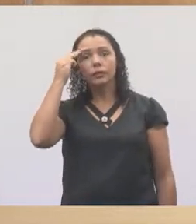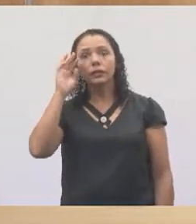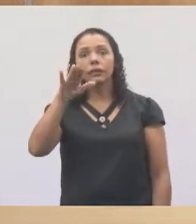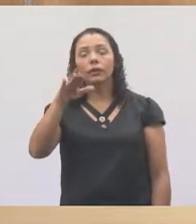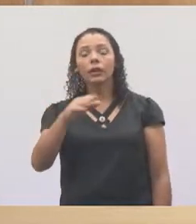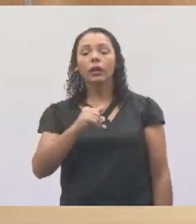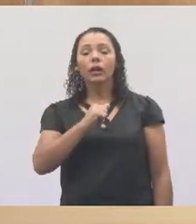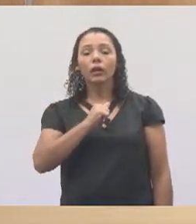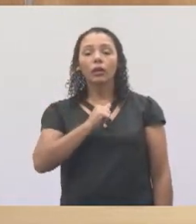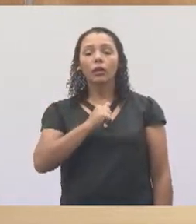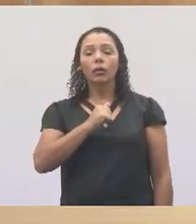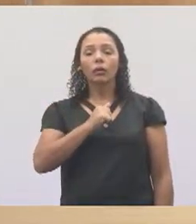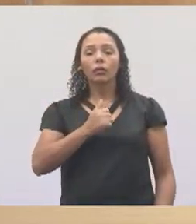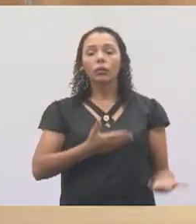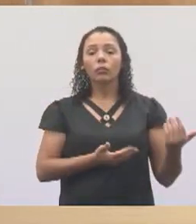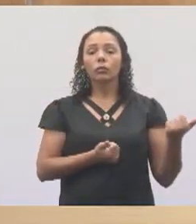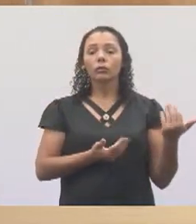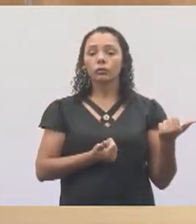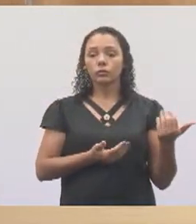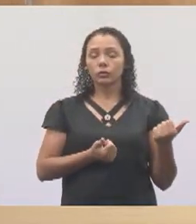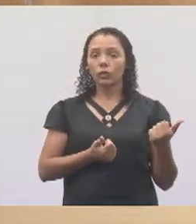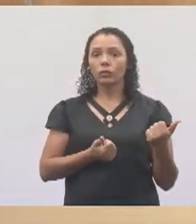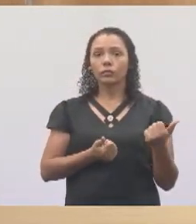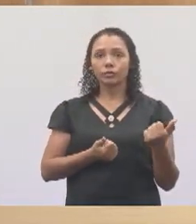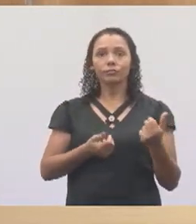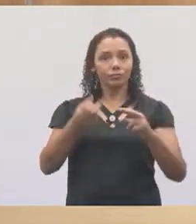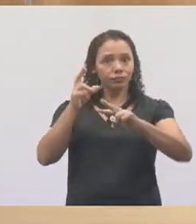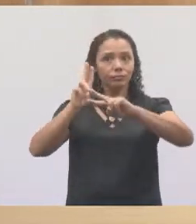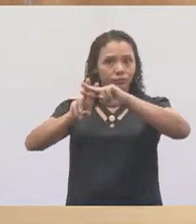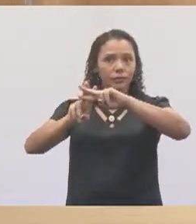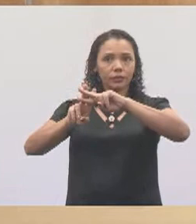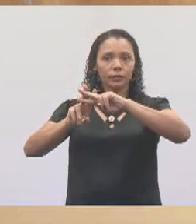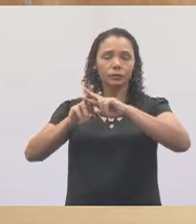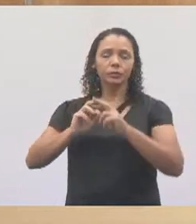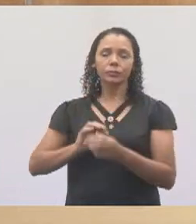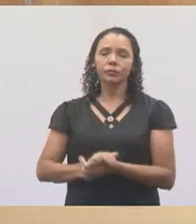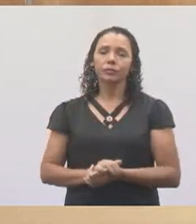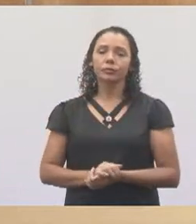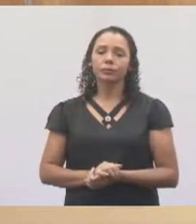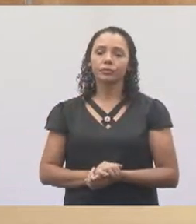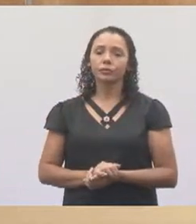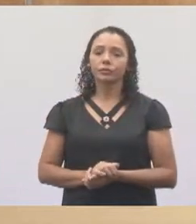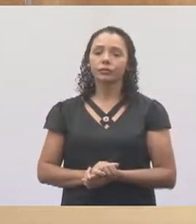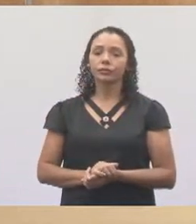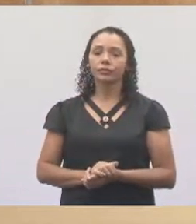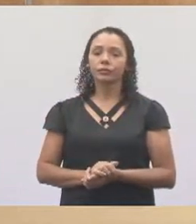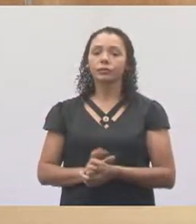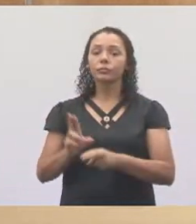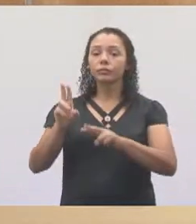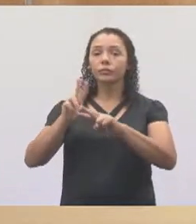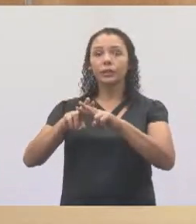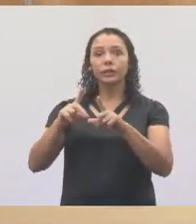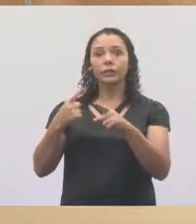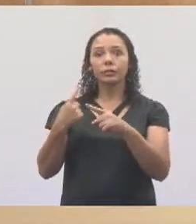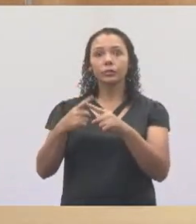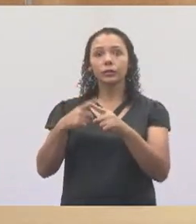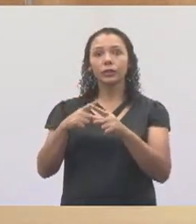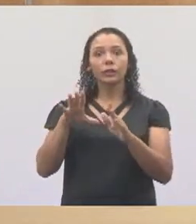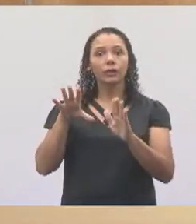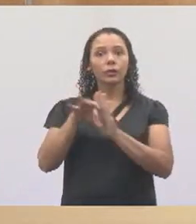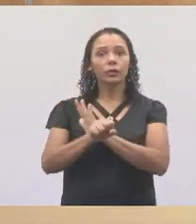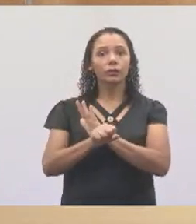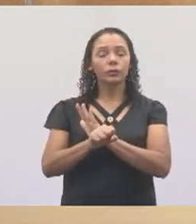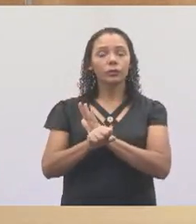jovem que foi preso, não é? E preso por um furto, por